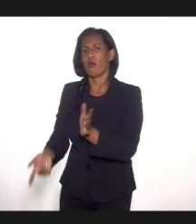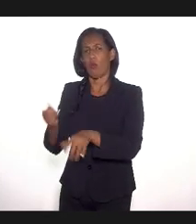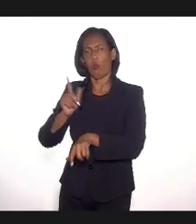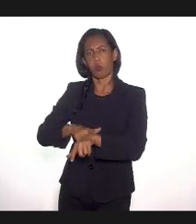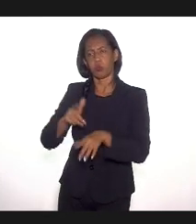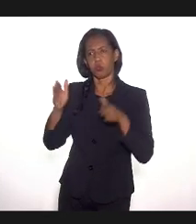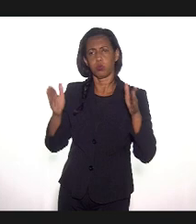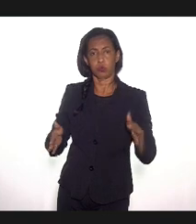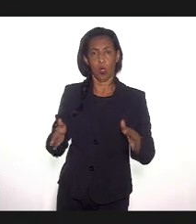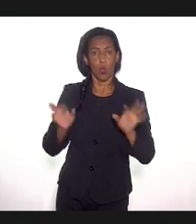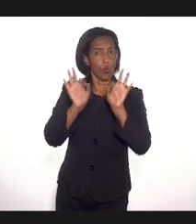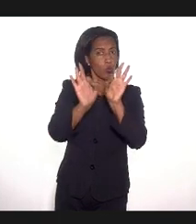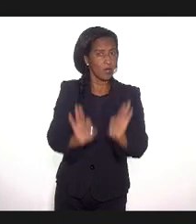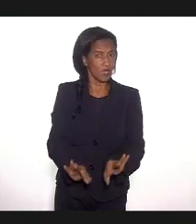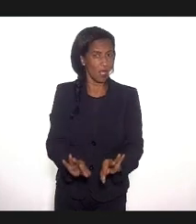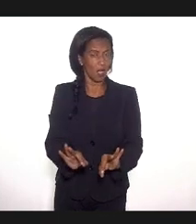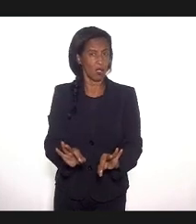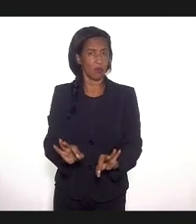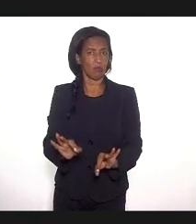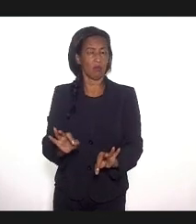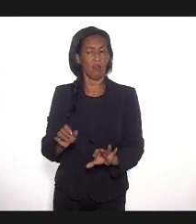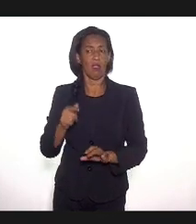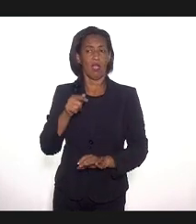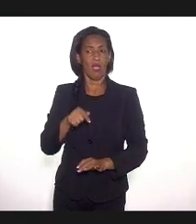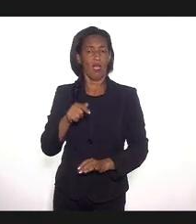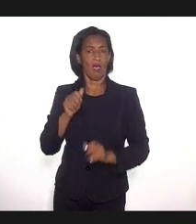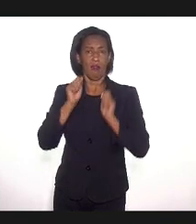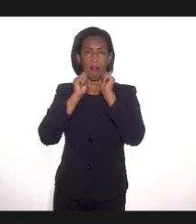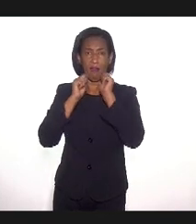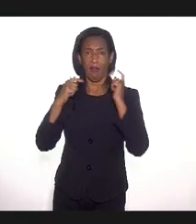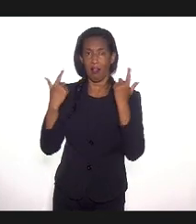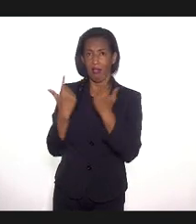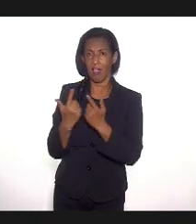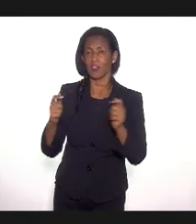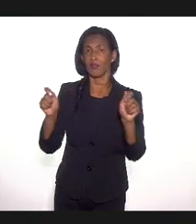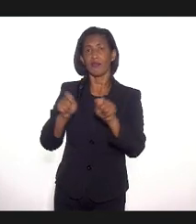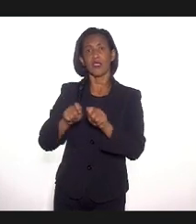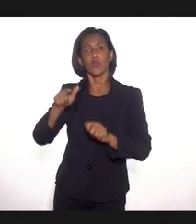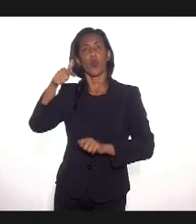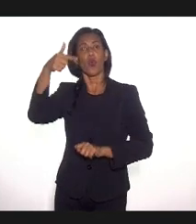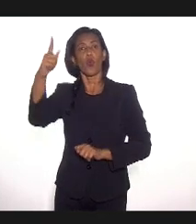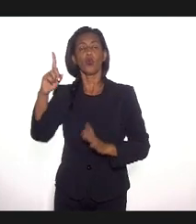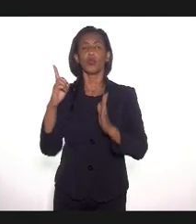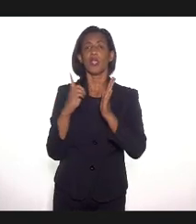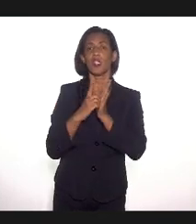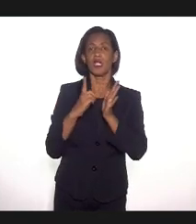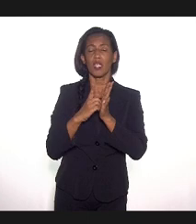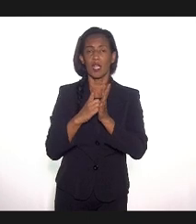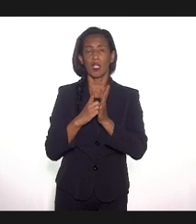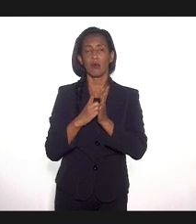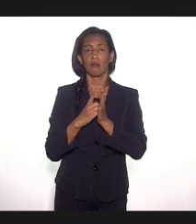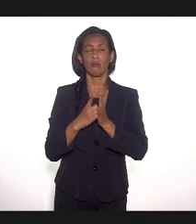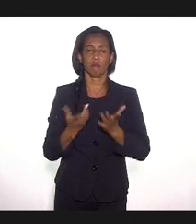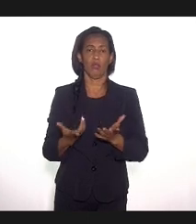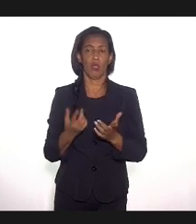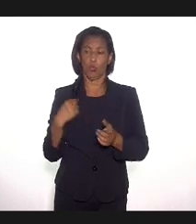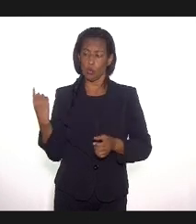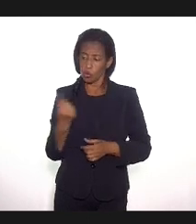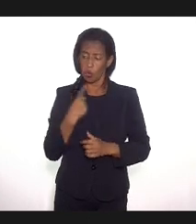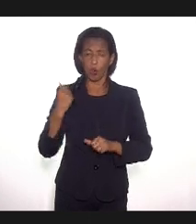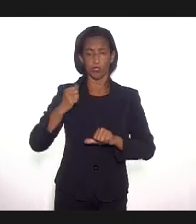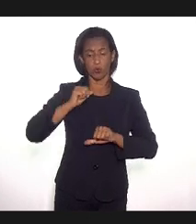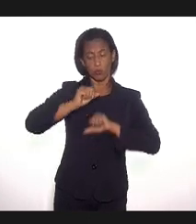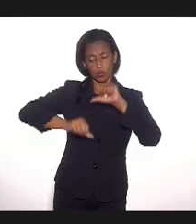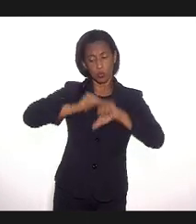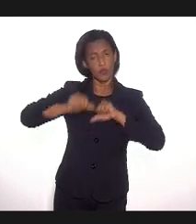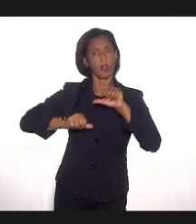seria a Assembleia pedir para o governador fazer um novo decreto regulamentador. Veja bem, nós modificamos